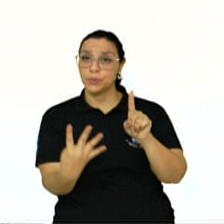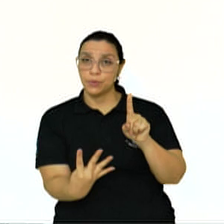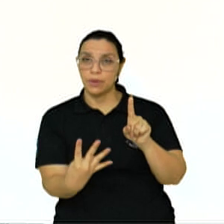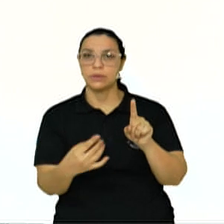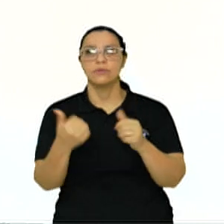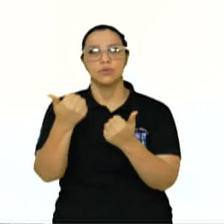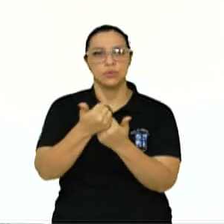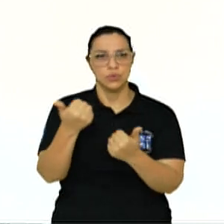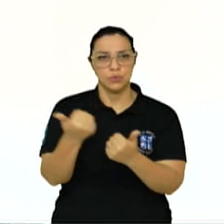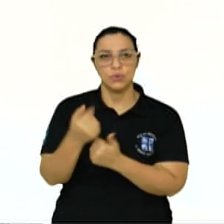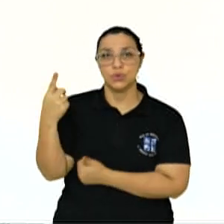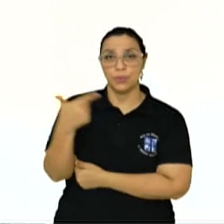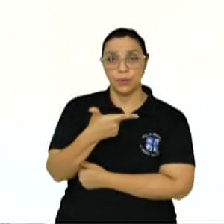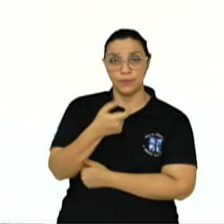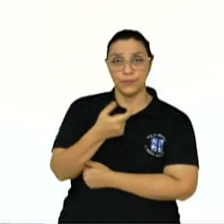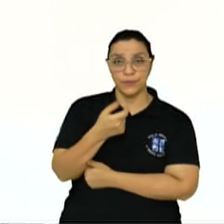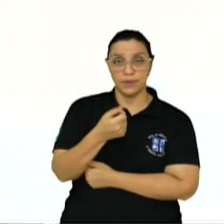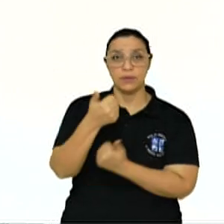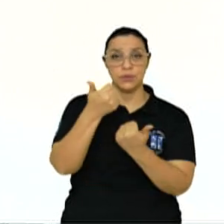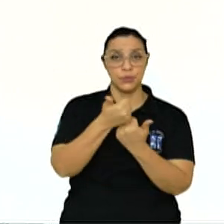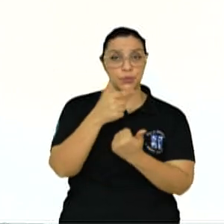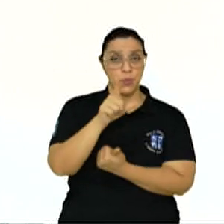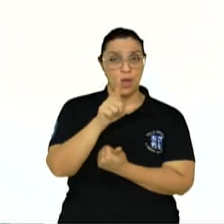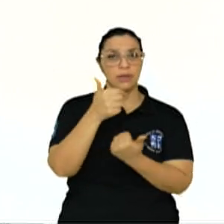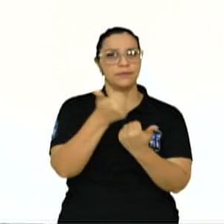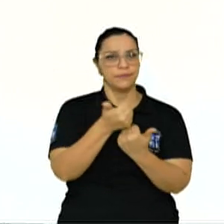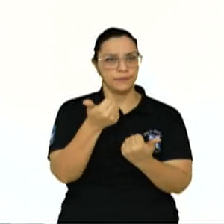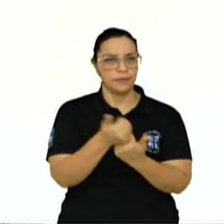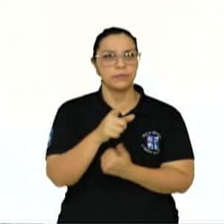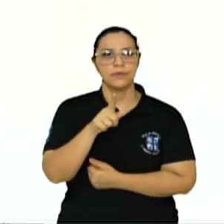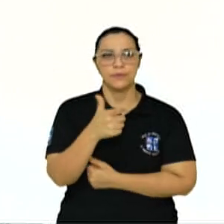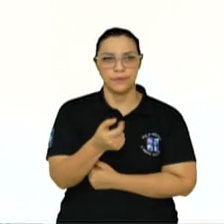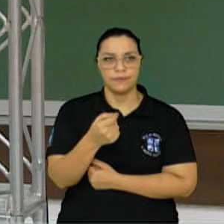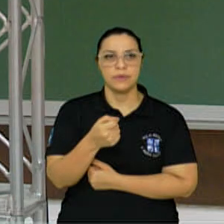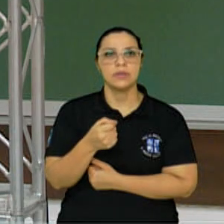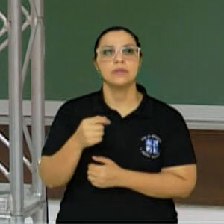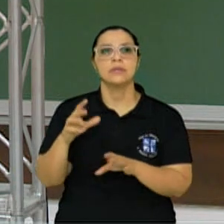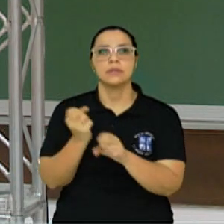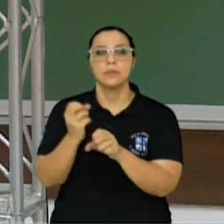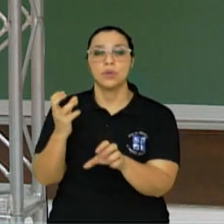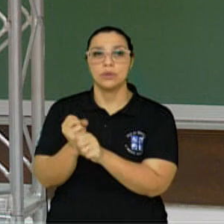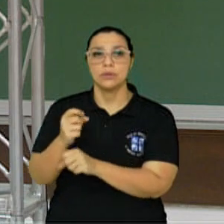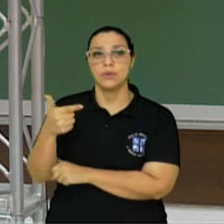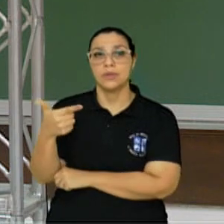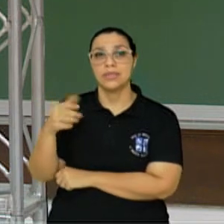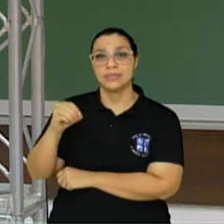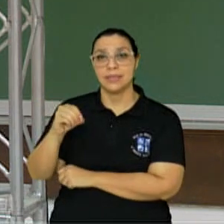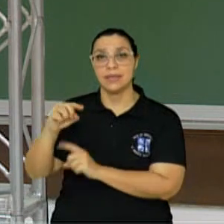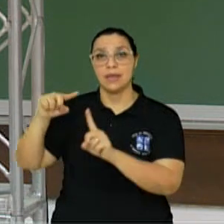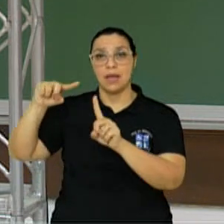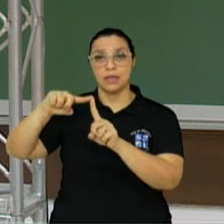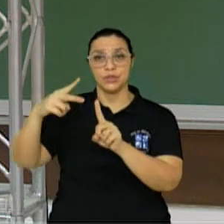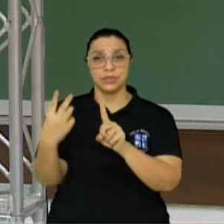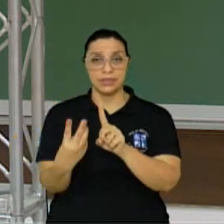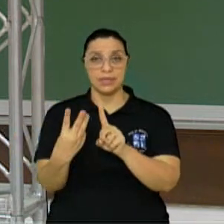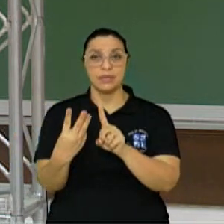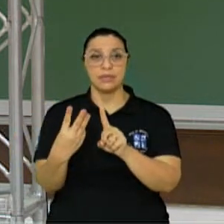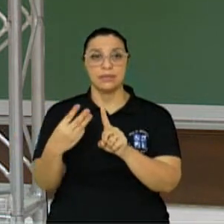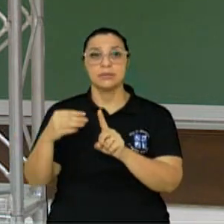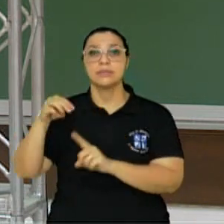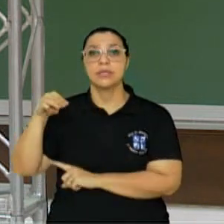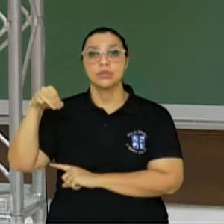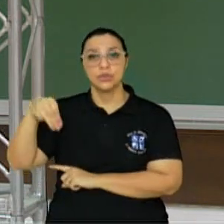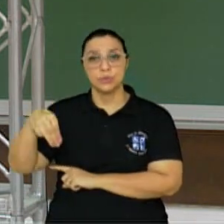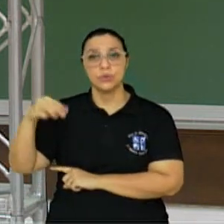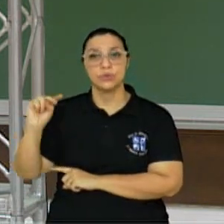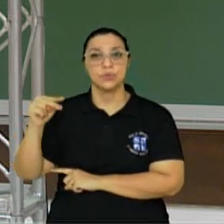L, eu vou substituir por 20, que é o dado do enunciado, e eu vou chegar que a área da base é 100 raiz de 3